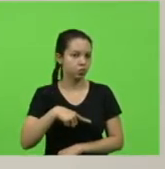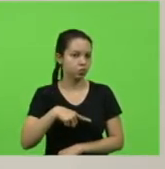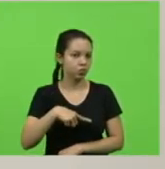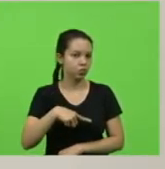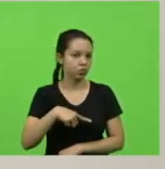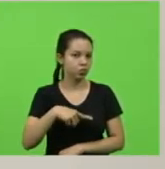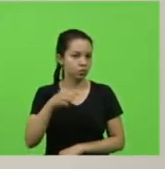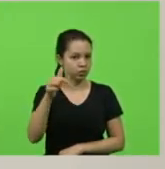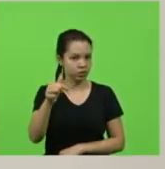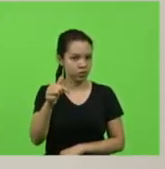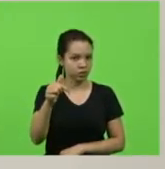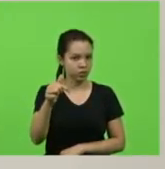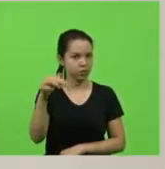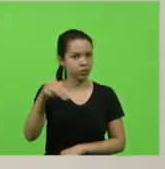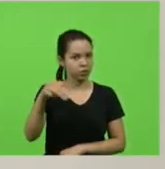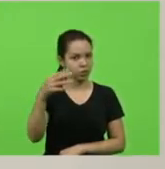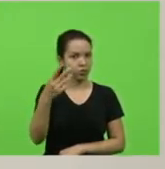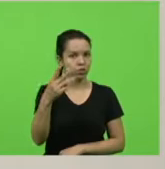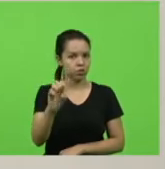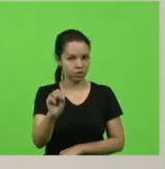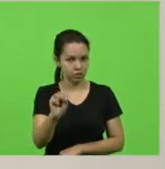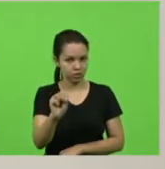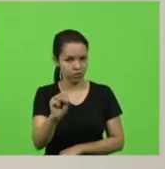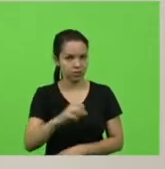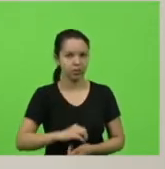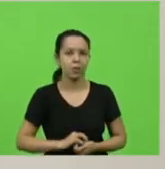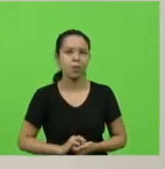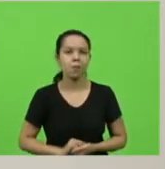Por 7 minutos e 30, deputado.